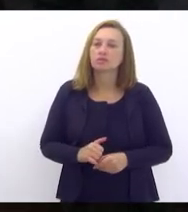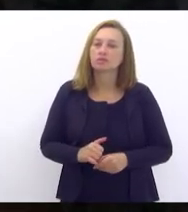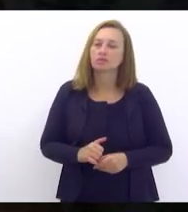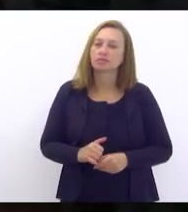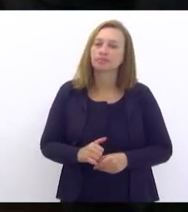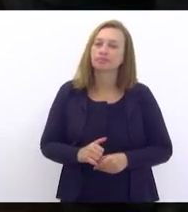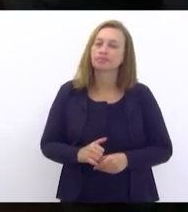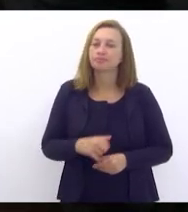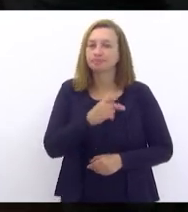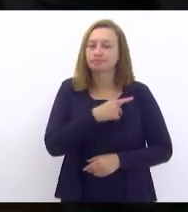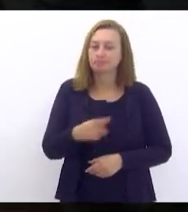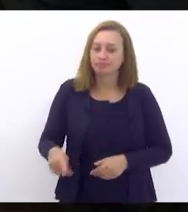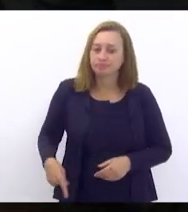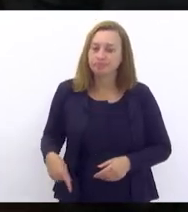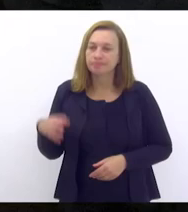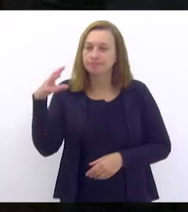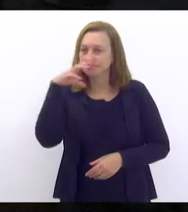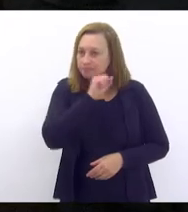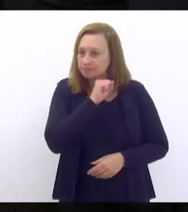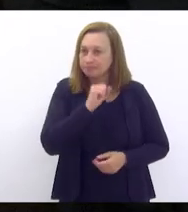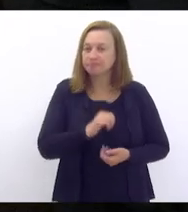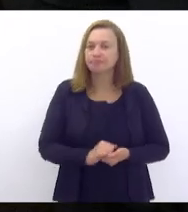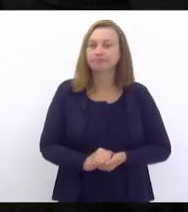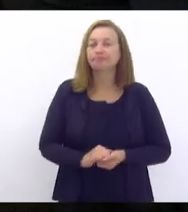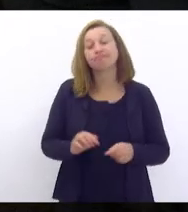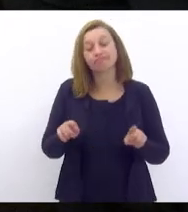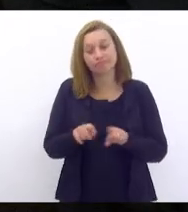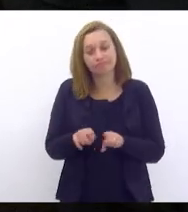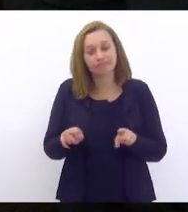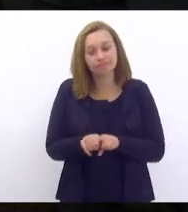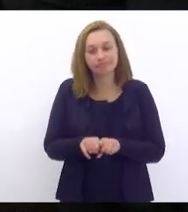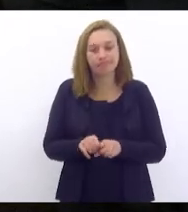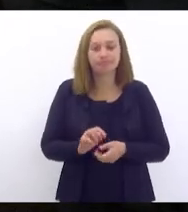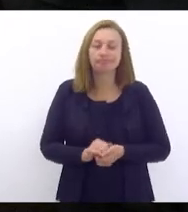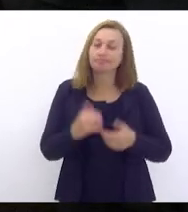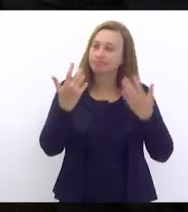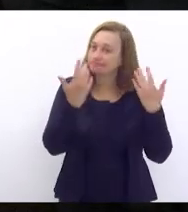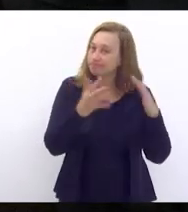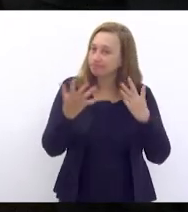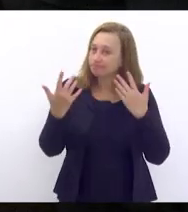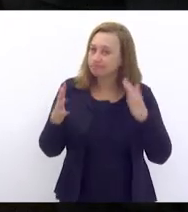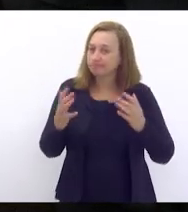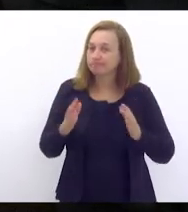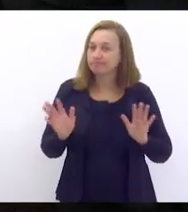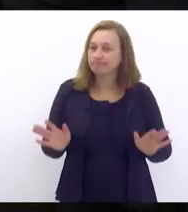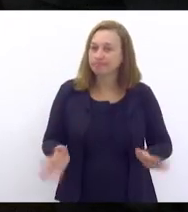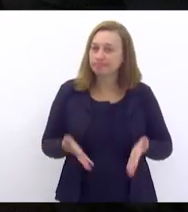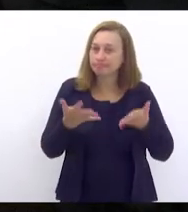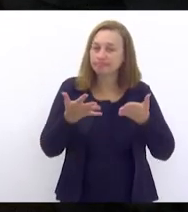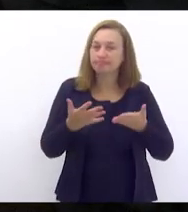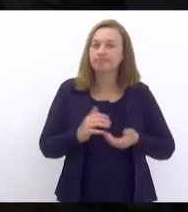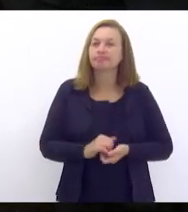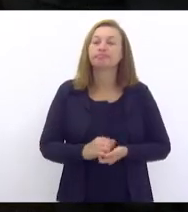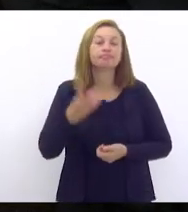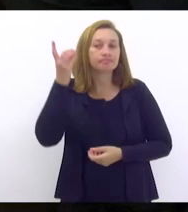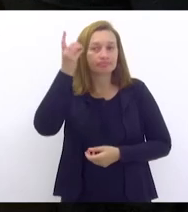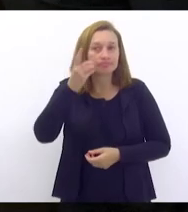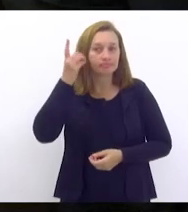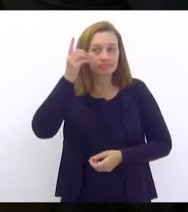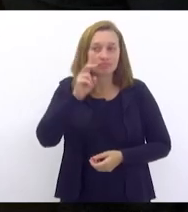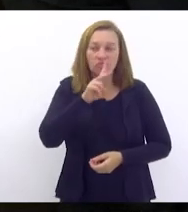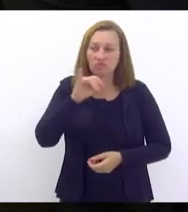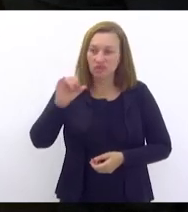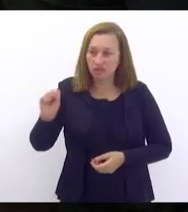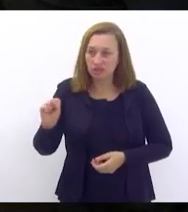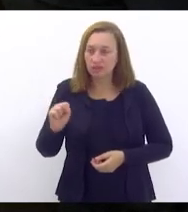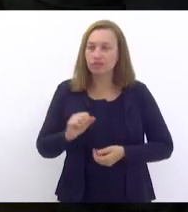Presidenta, queria muito rapidamente também elogiar a iniciativa dos deputados